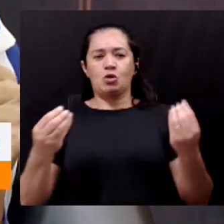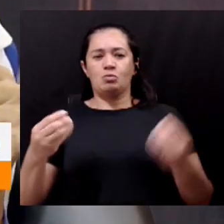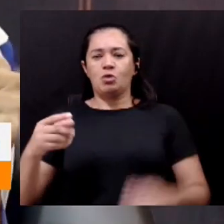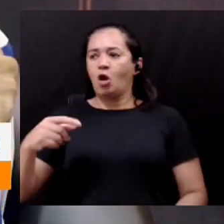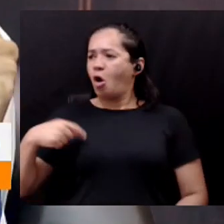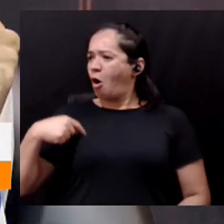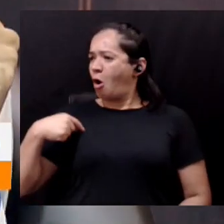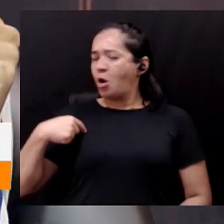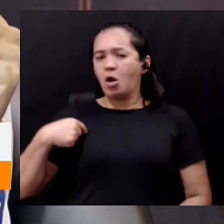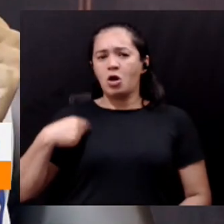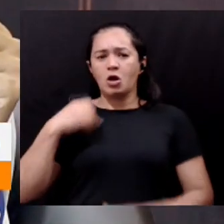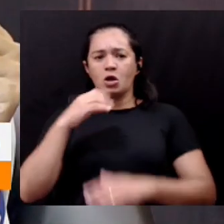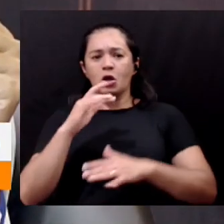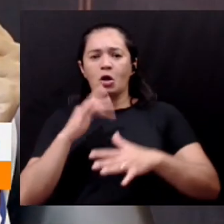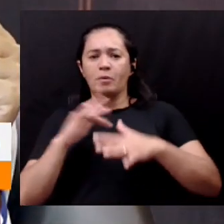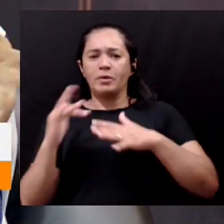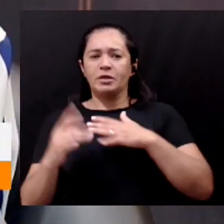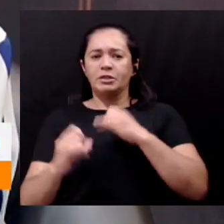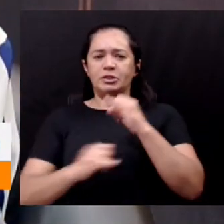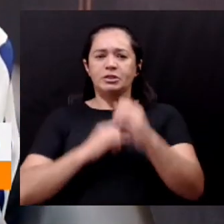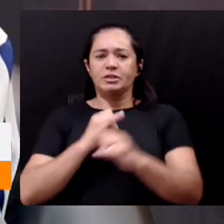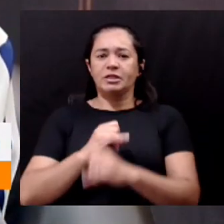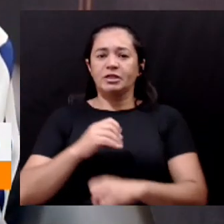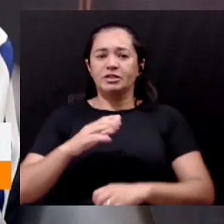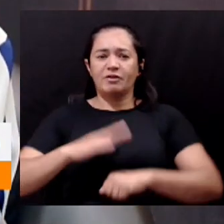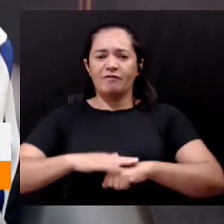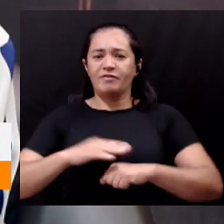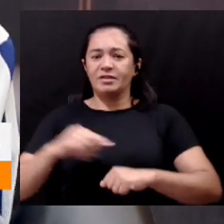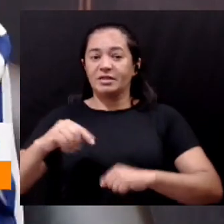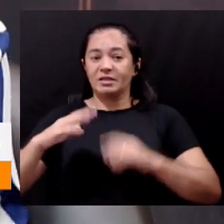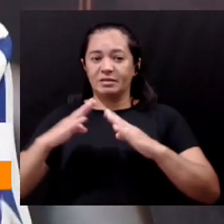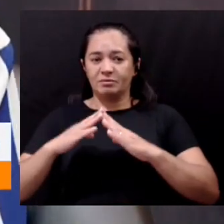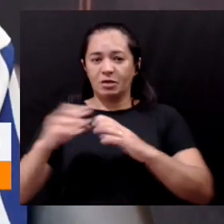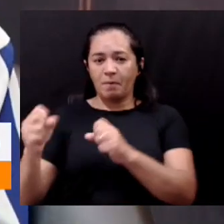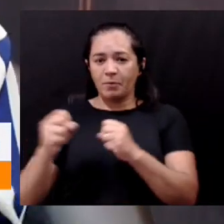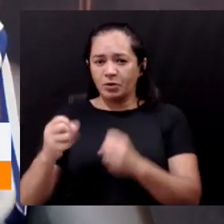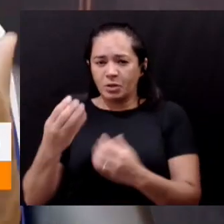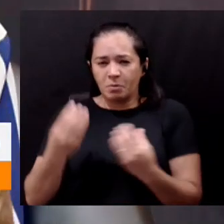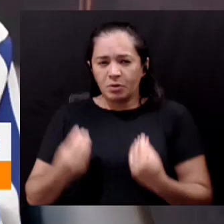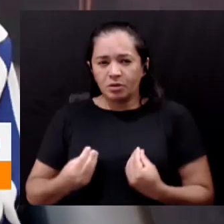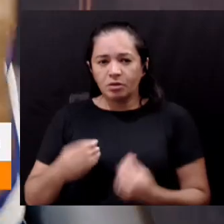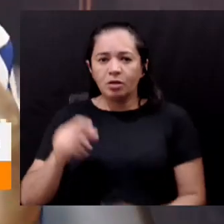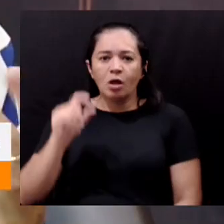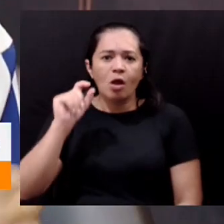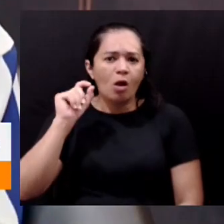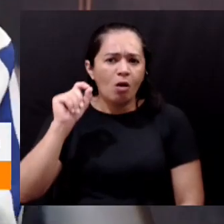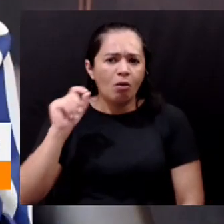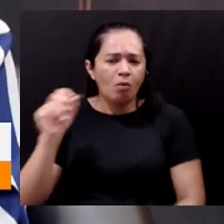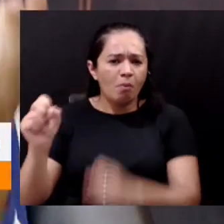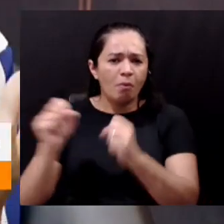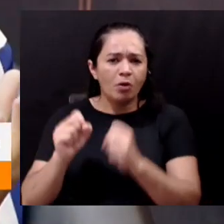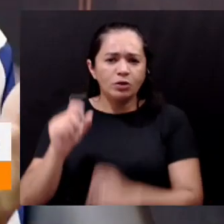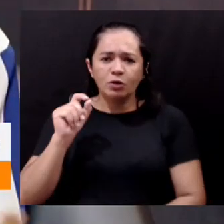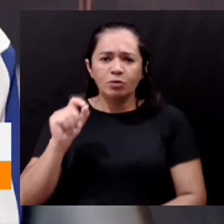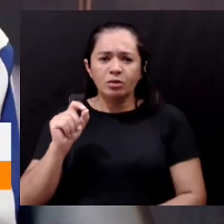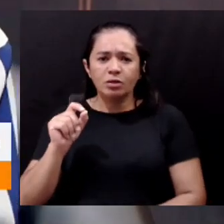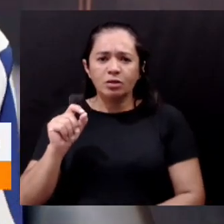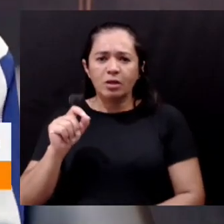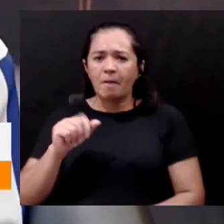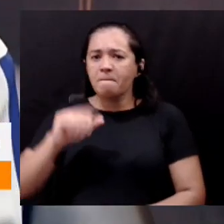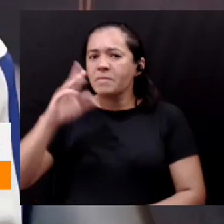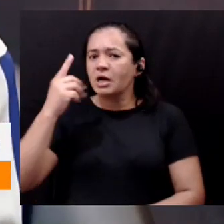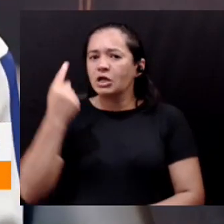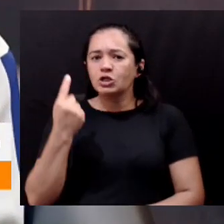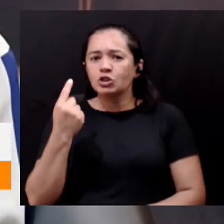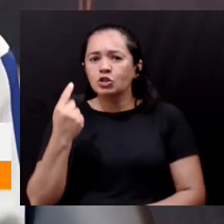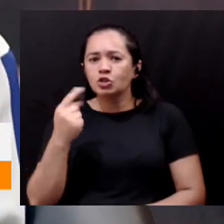internet e fazer as coisas aqui da minha casa me deu poder. Que Uhum. poder? De ser mais um papagaio falando em cima de várias coisas, falando sobre o que